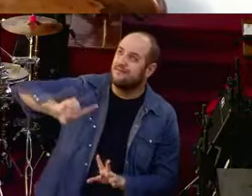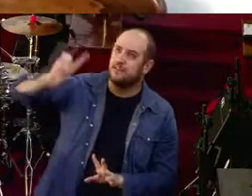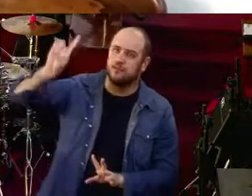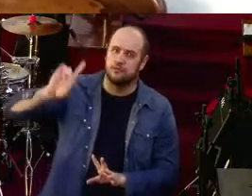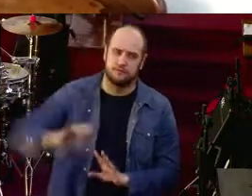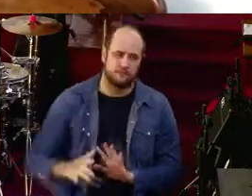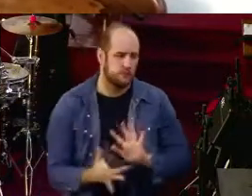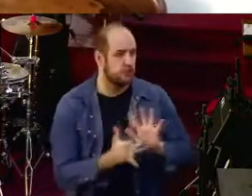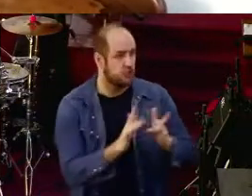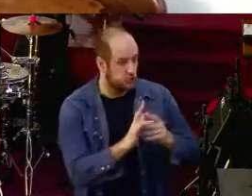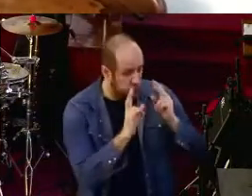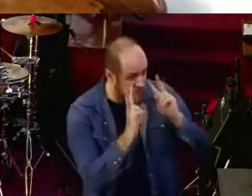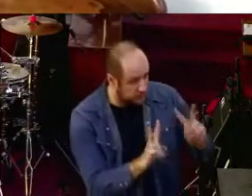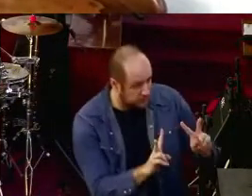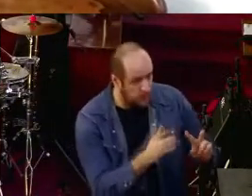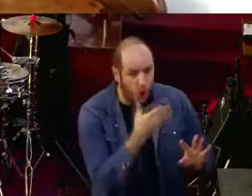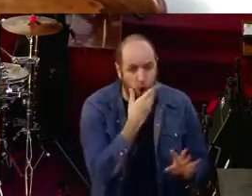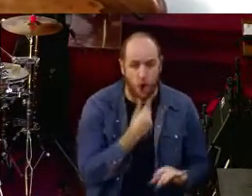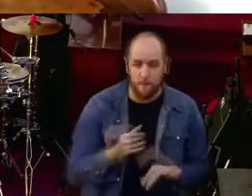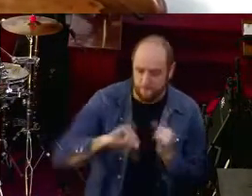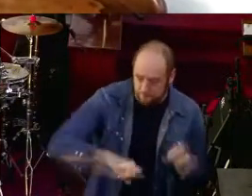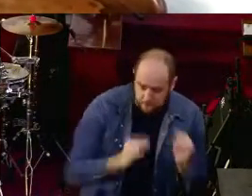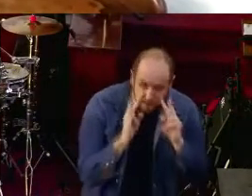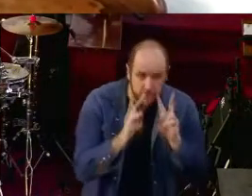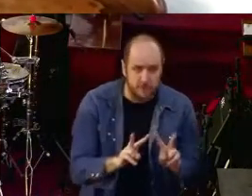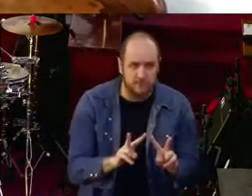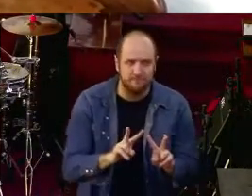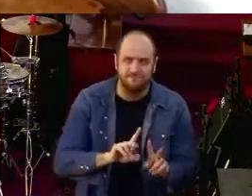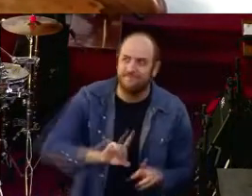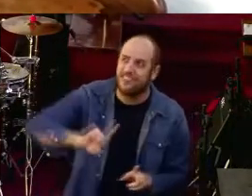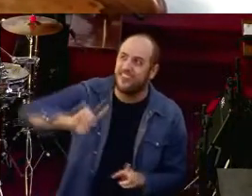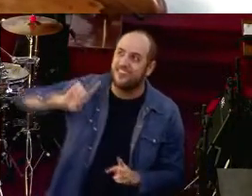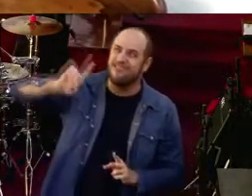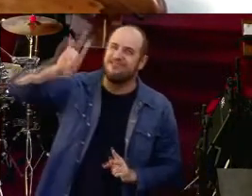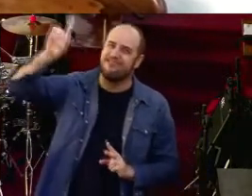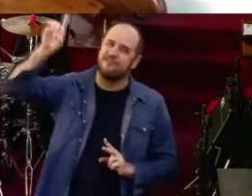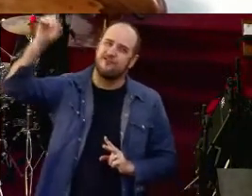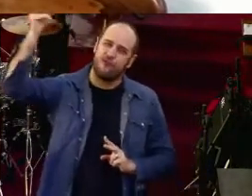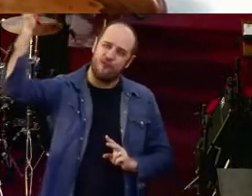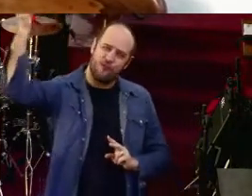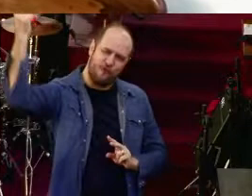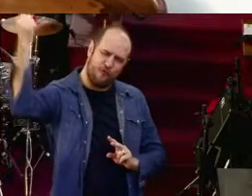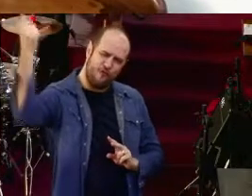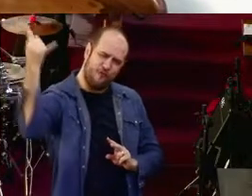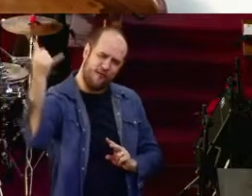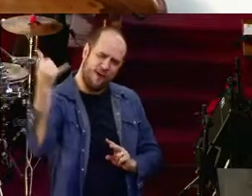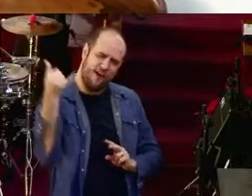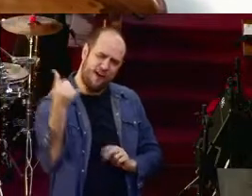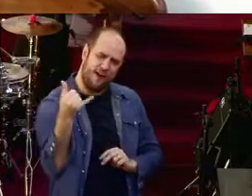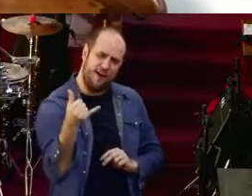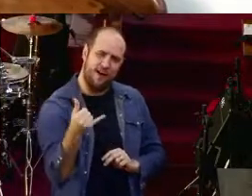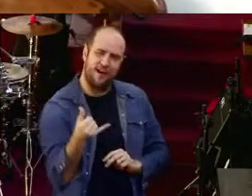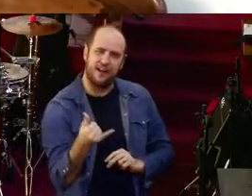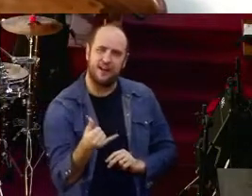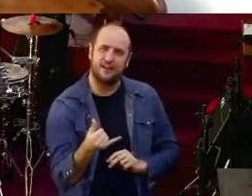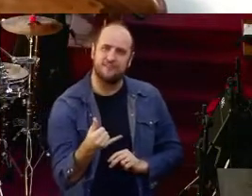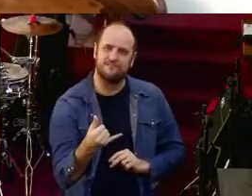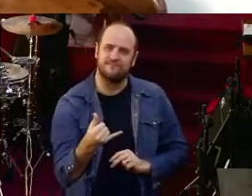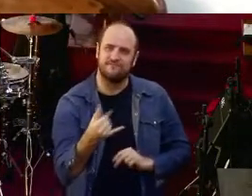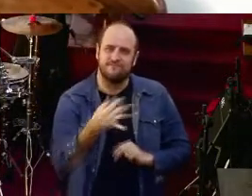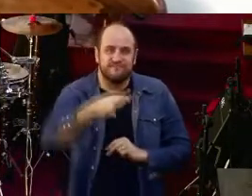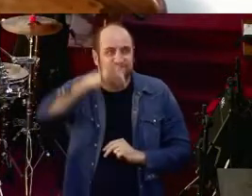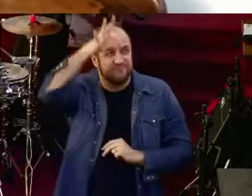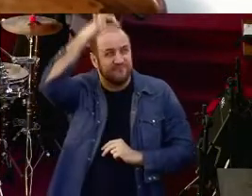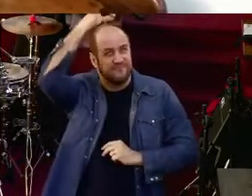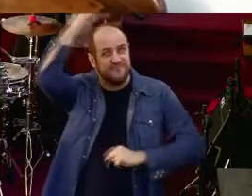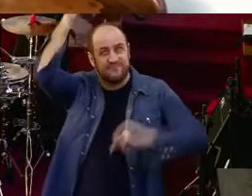viu, João viu, o Pai falando do céu e o Espírito descendo